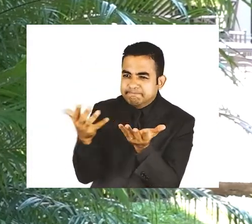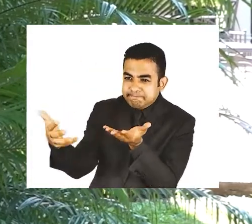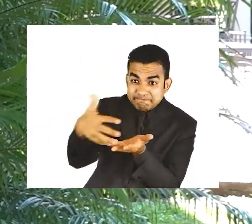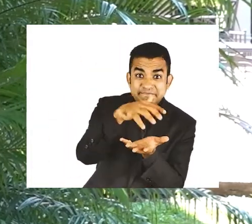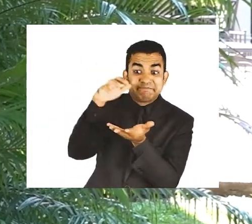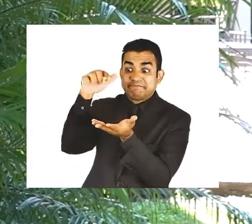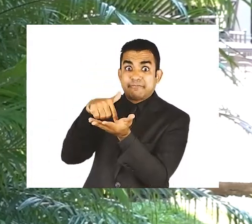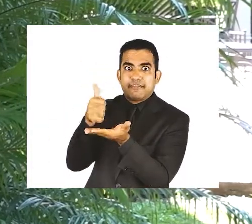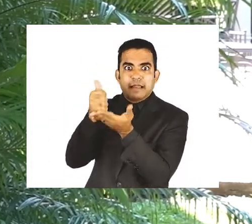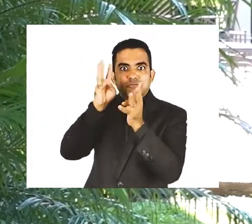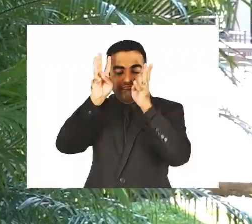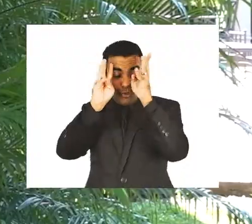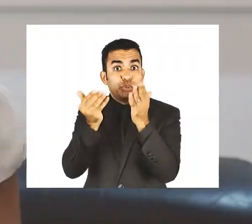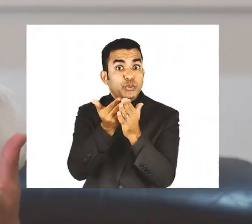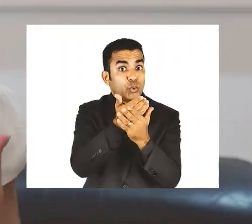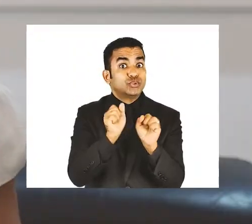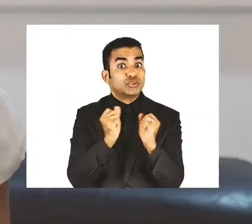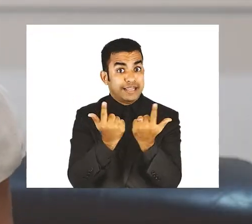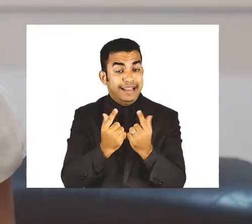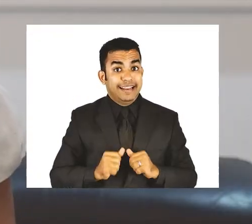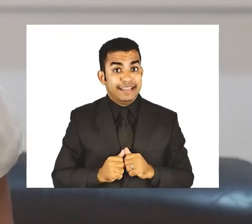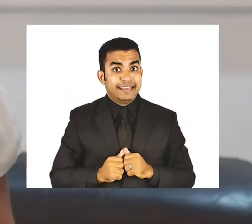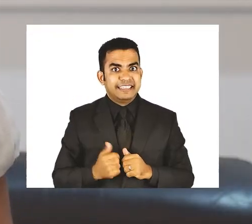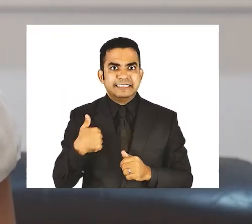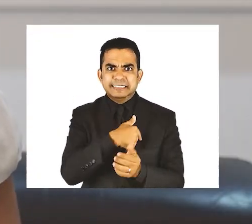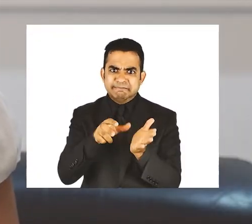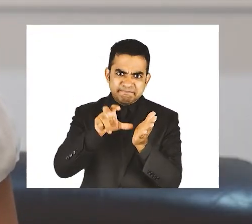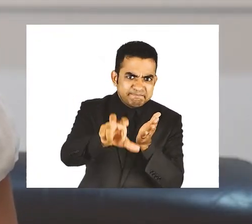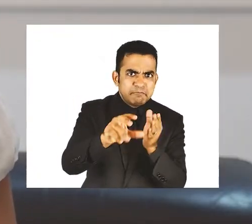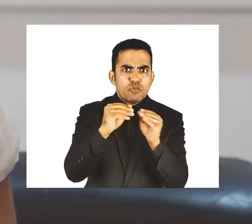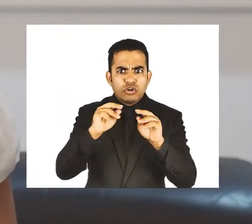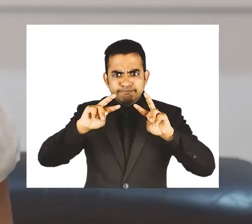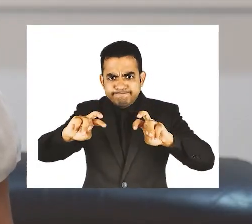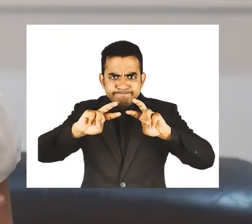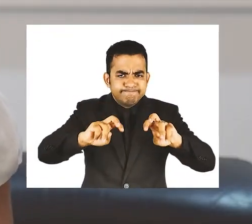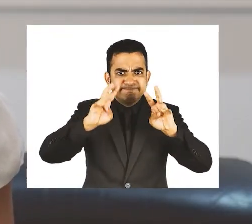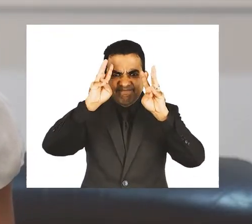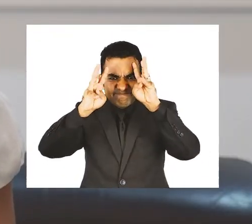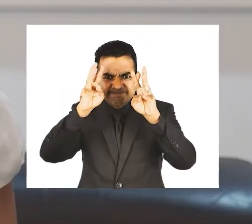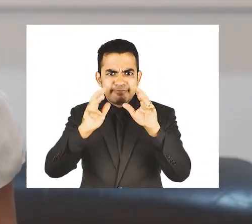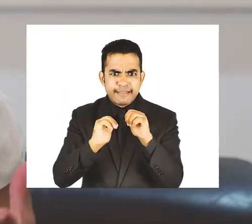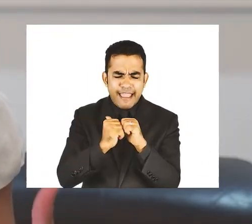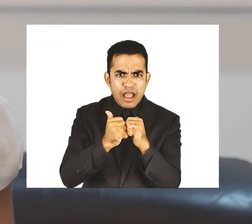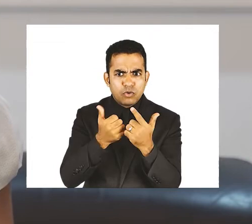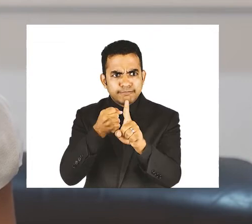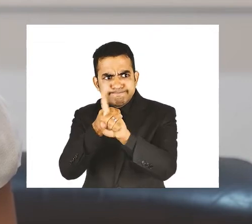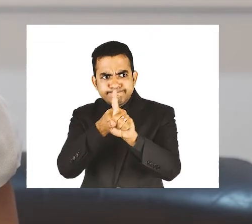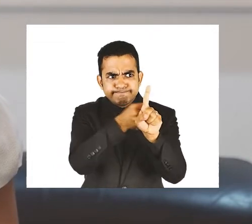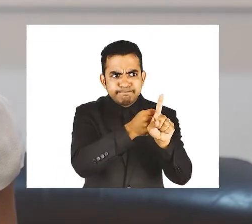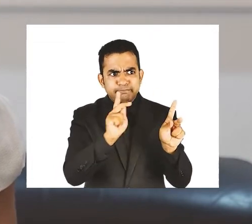um motor para a inovação social. E investir em mais investigação para a manutenção dos